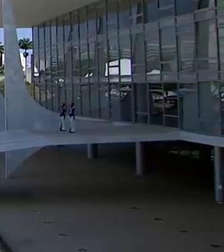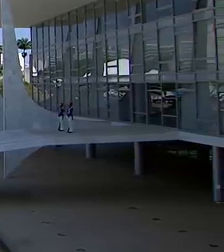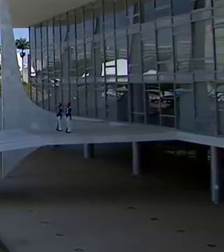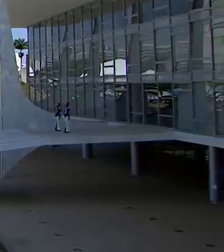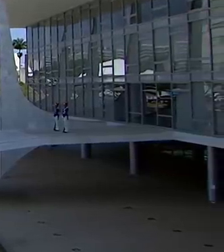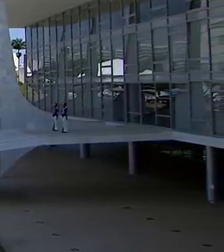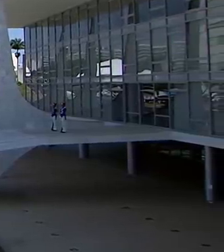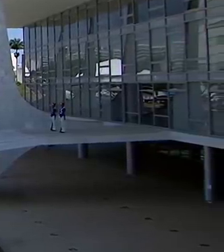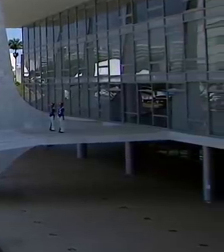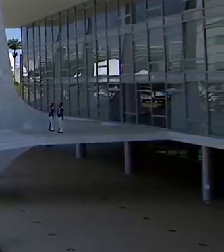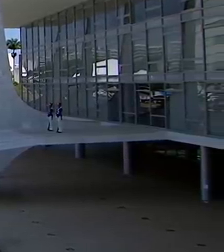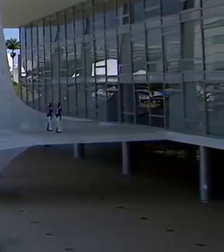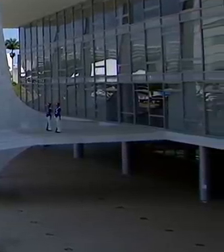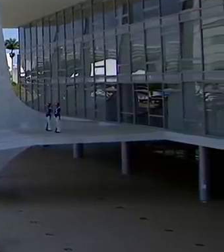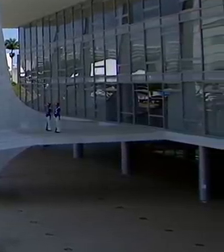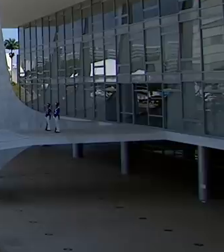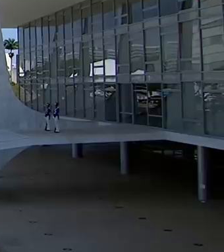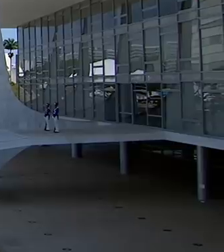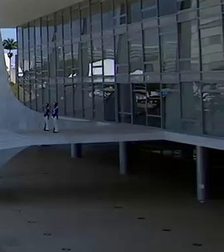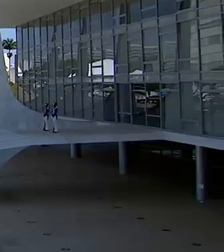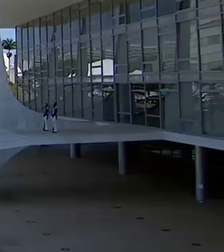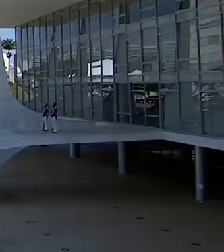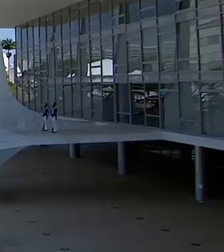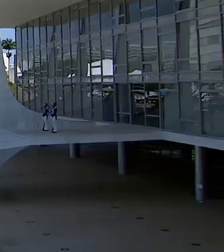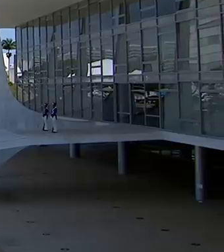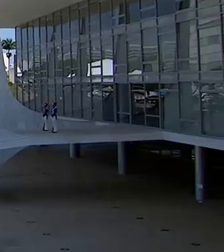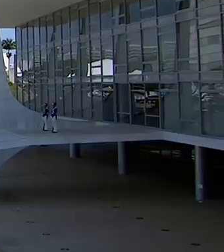Tchau, tchau.